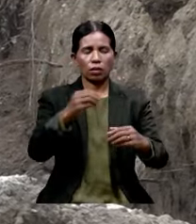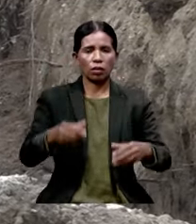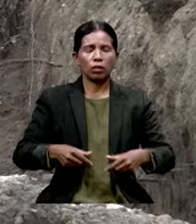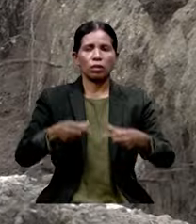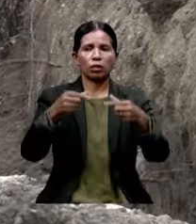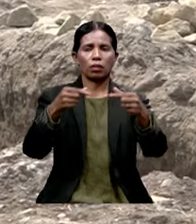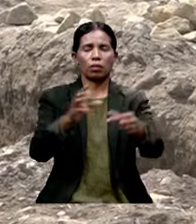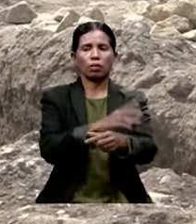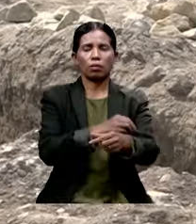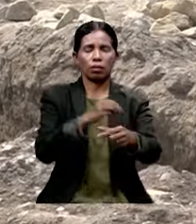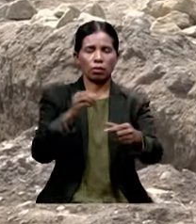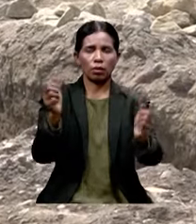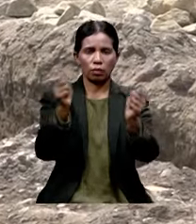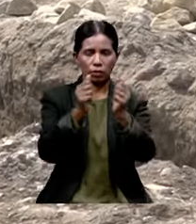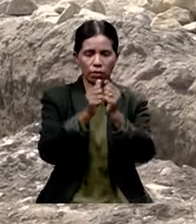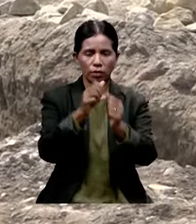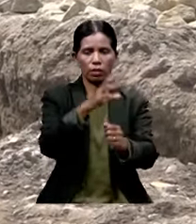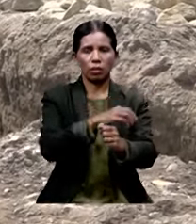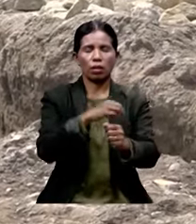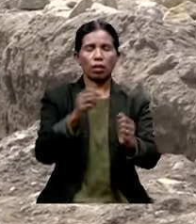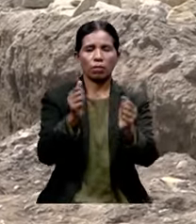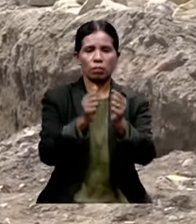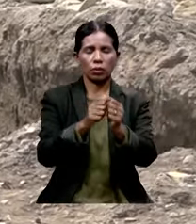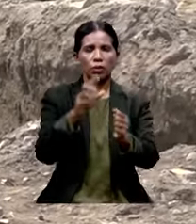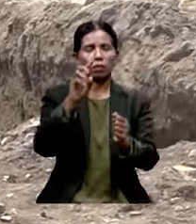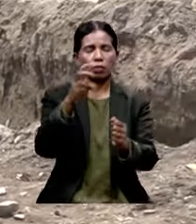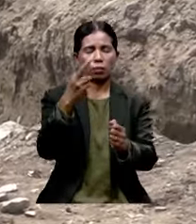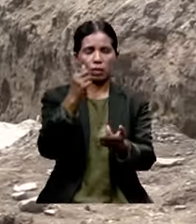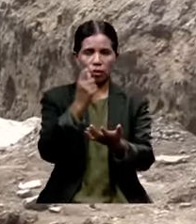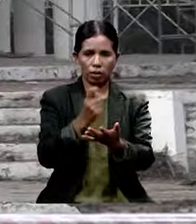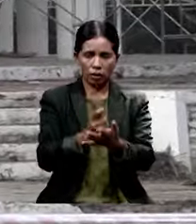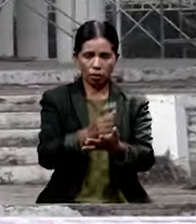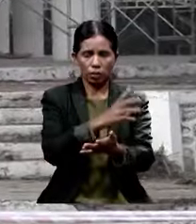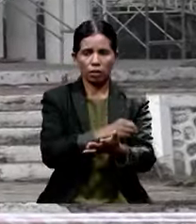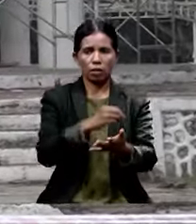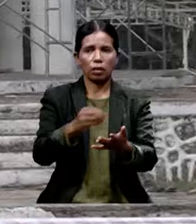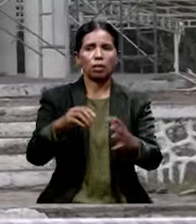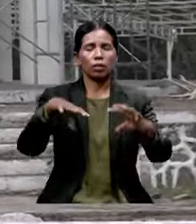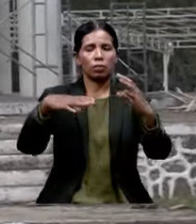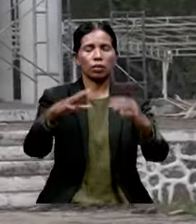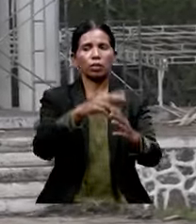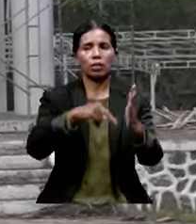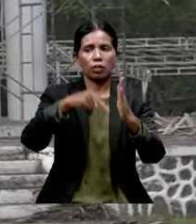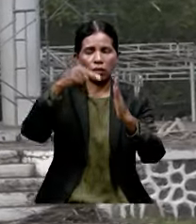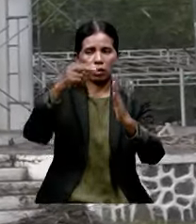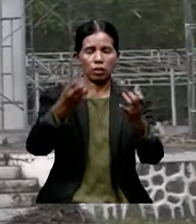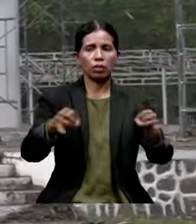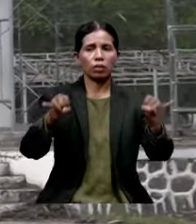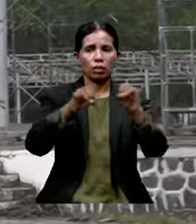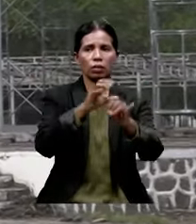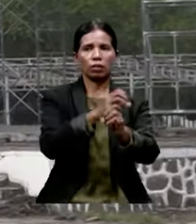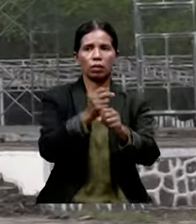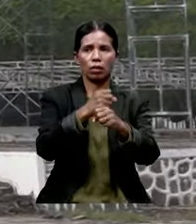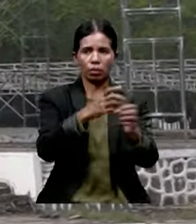autoriza despesa to montante dólar to con sanulu resin rua. Husi fundo contingência ba comissão alto nível institucional hode